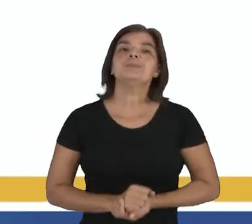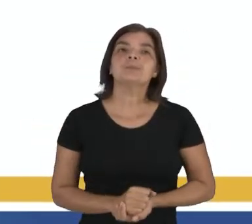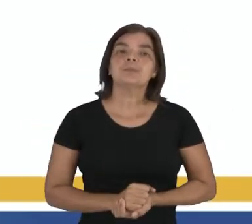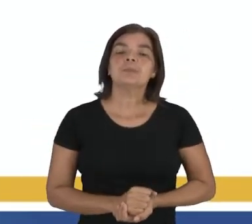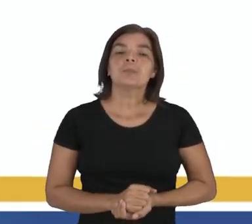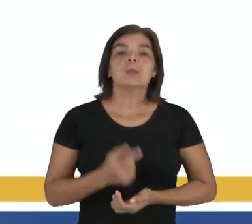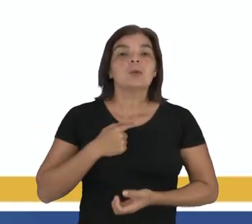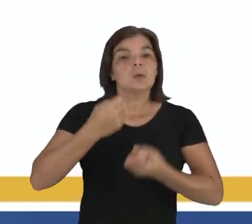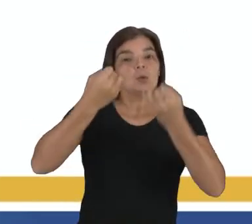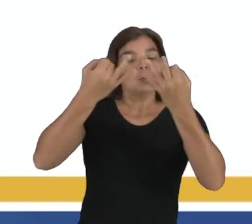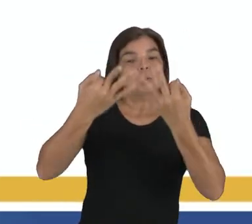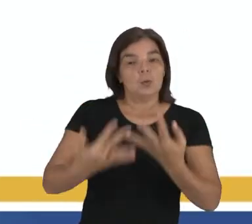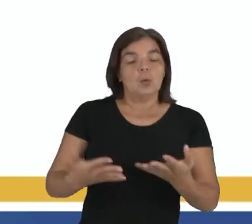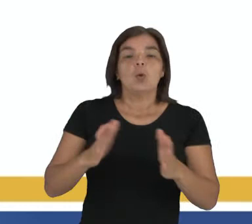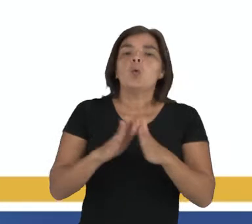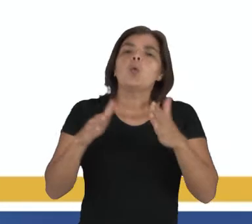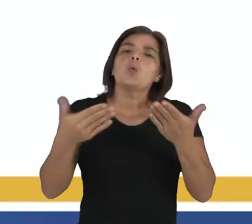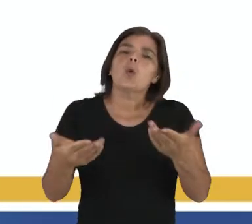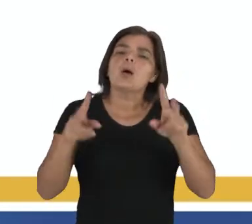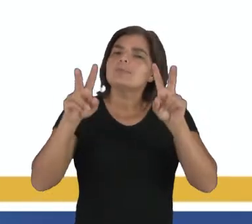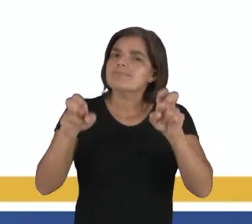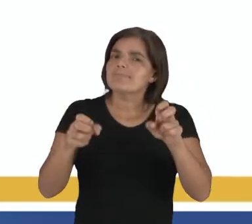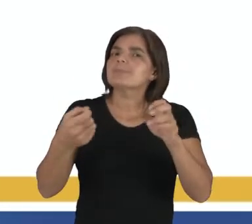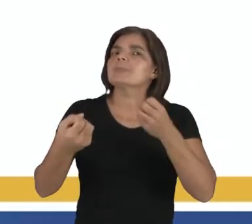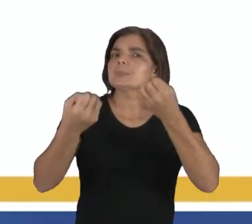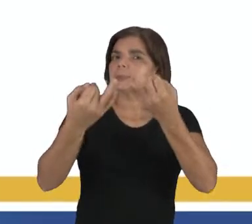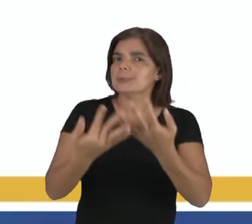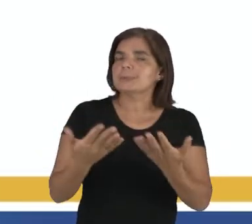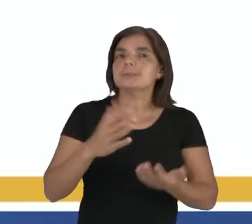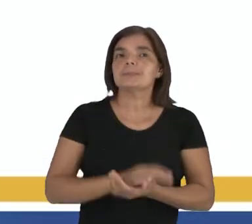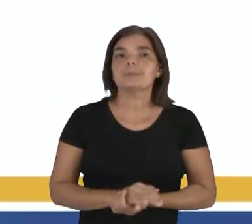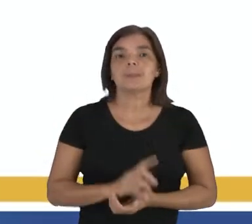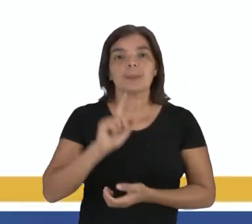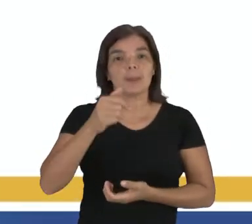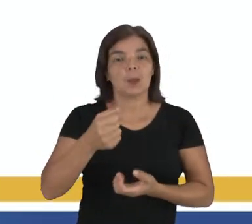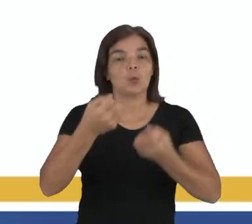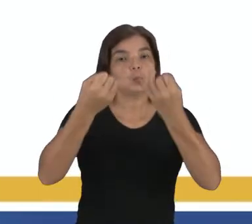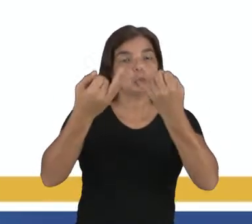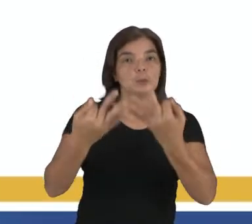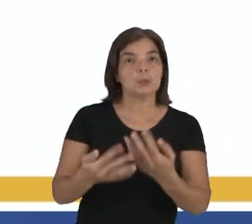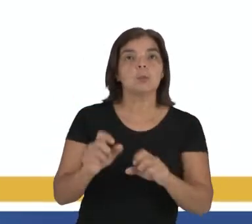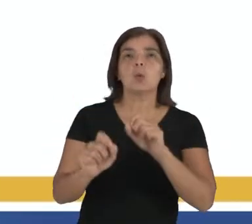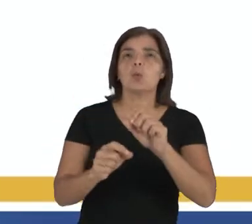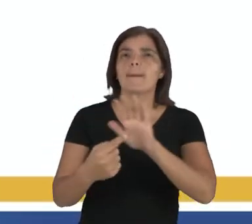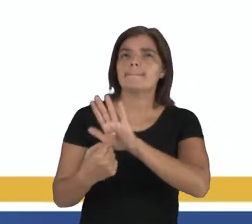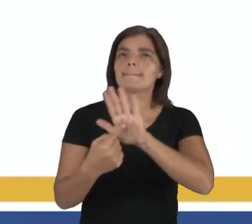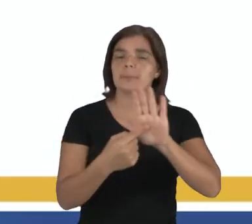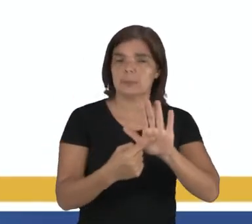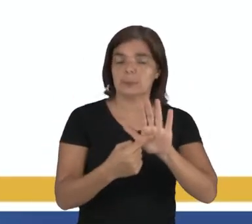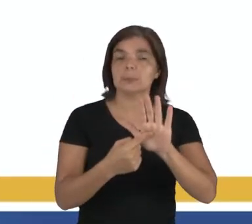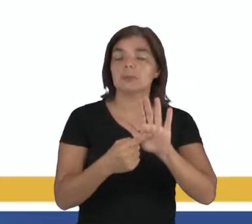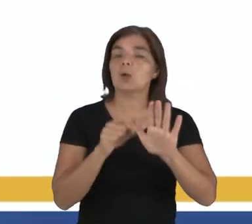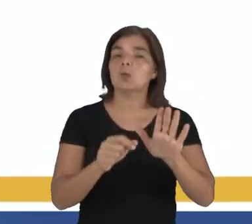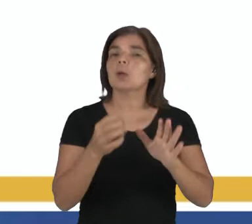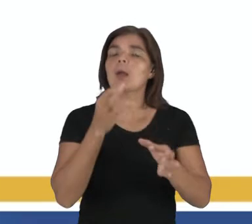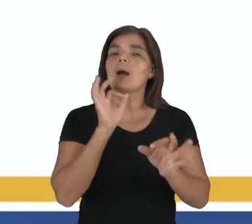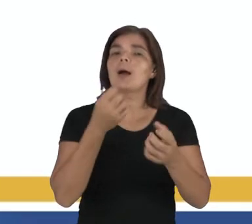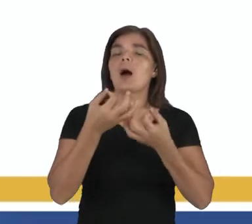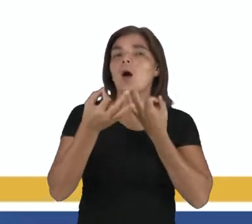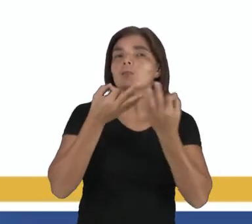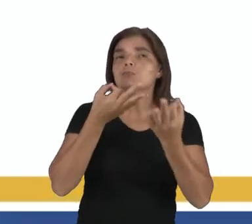tese, coloca sobre qual tema irá tratar. No desenvolvimento, você vai